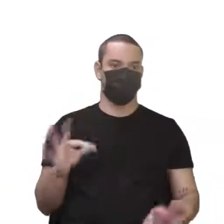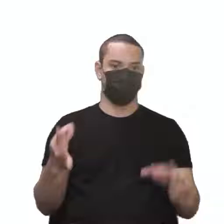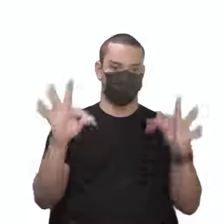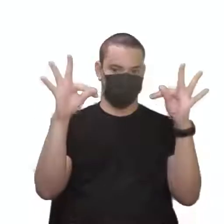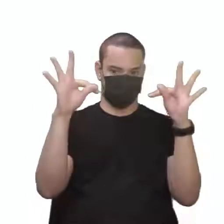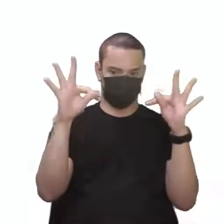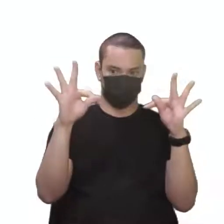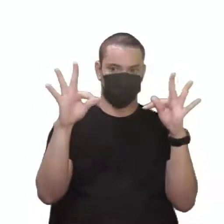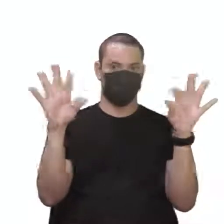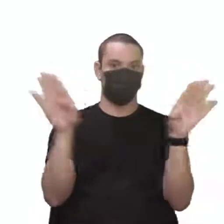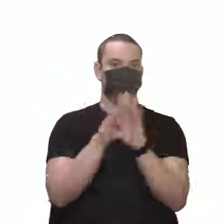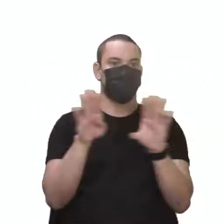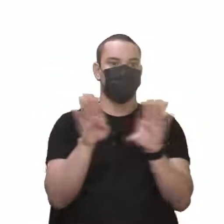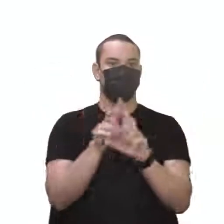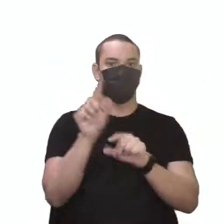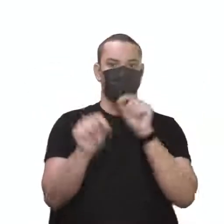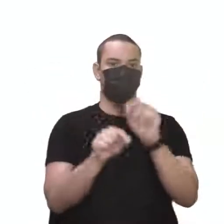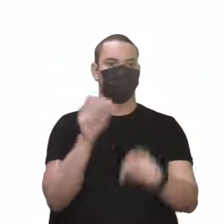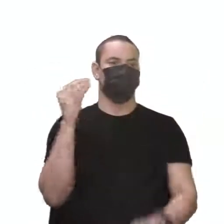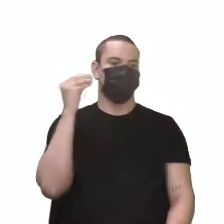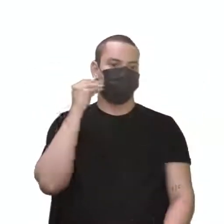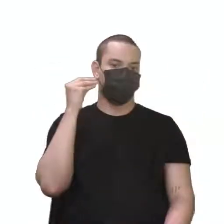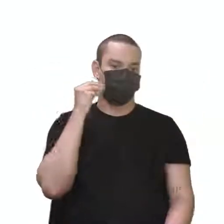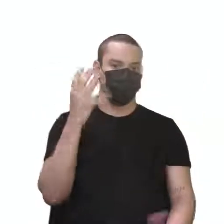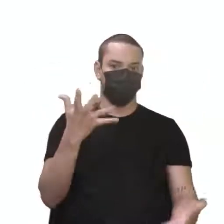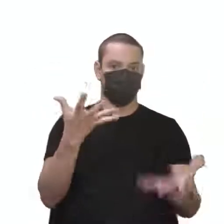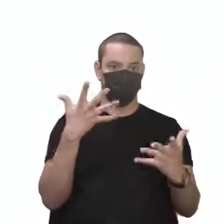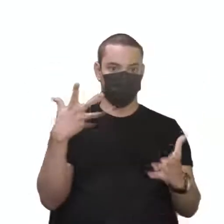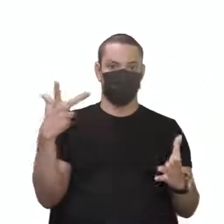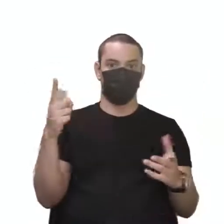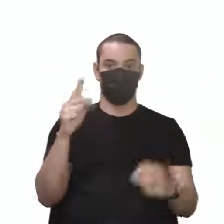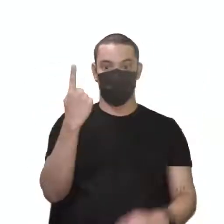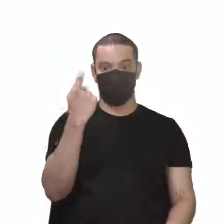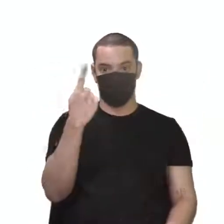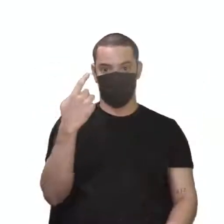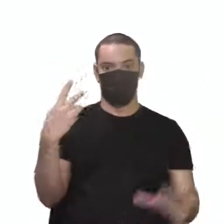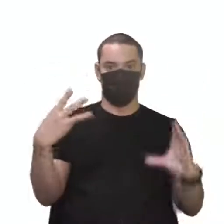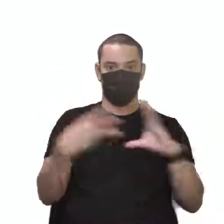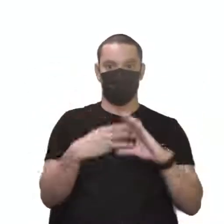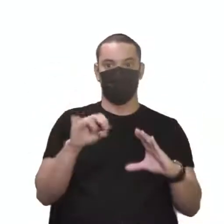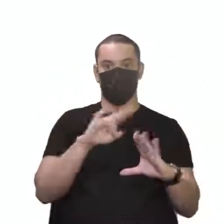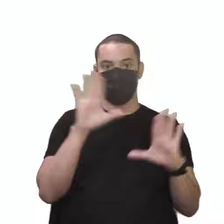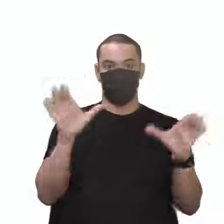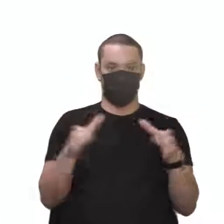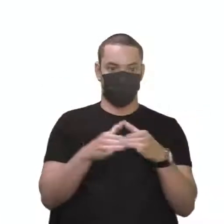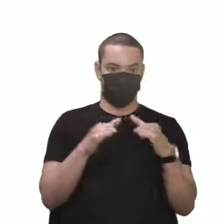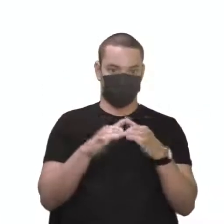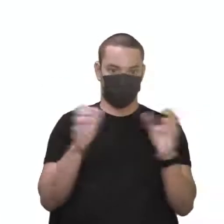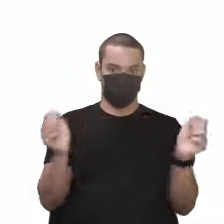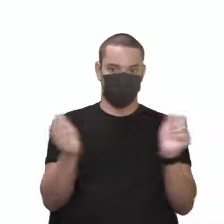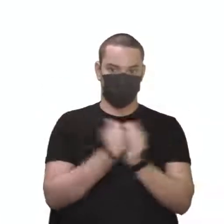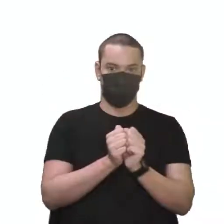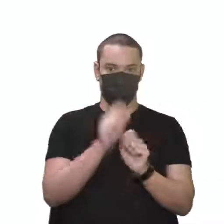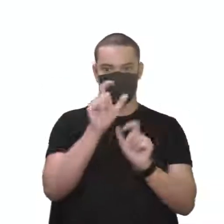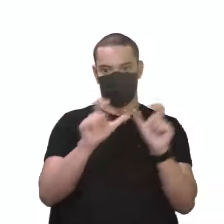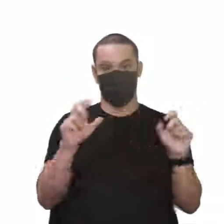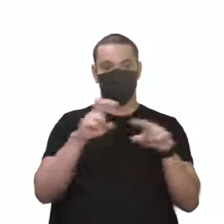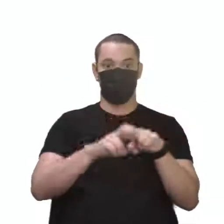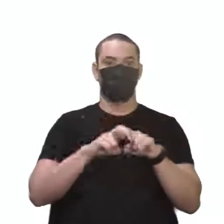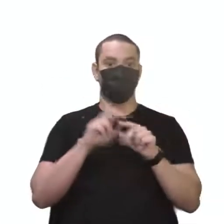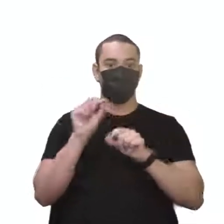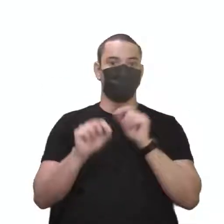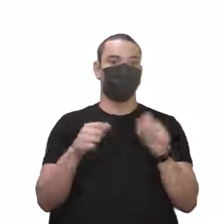né? Além disso, essa tentativa requer a injeção de uma única célula ou grupos de células do paciente. Por